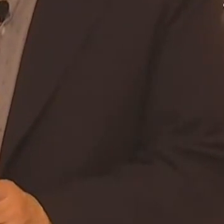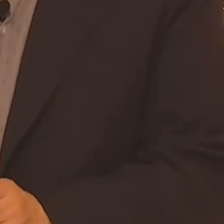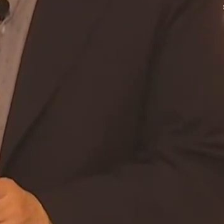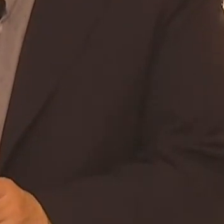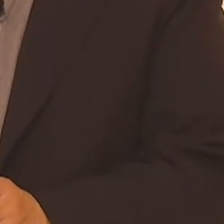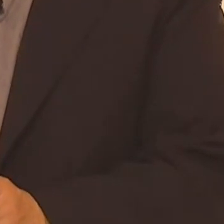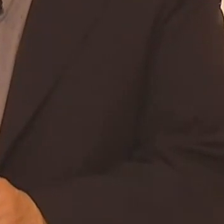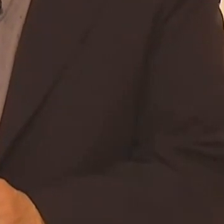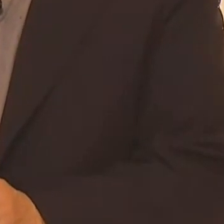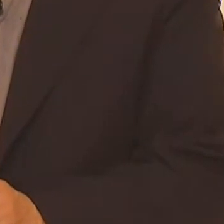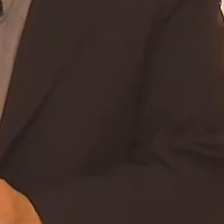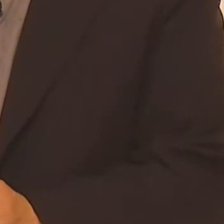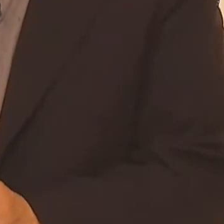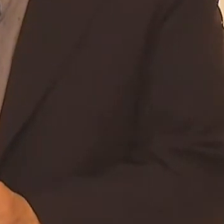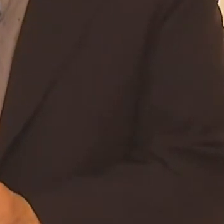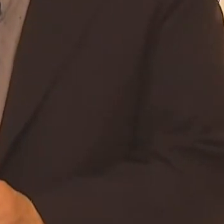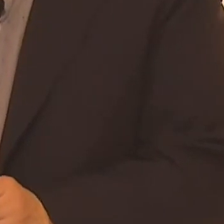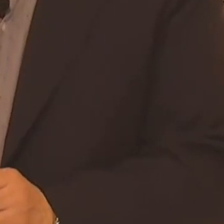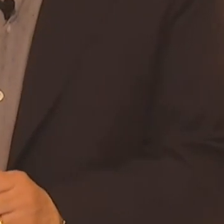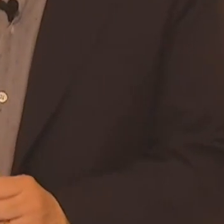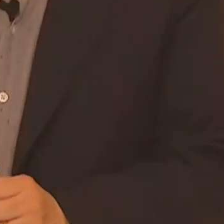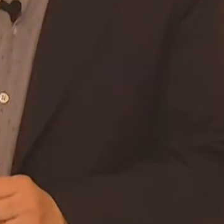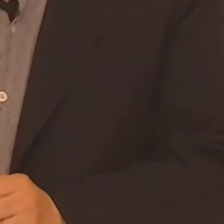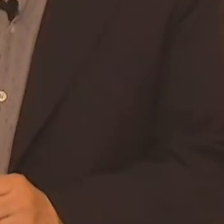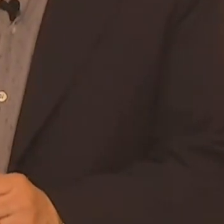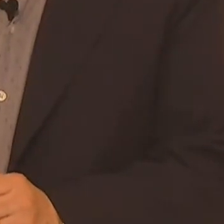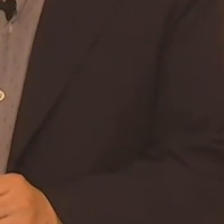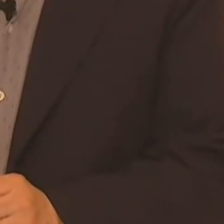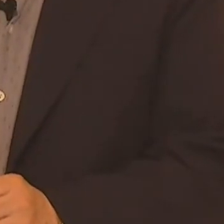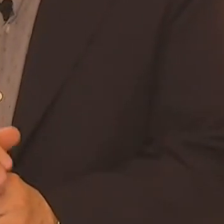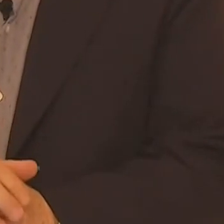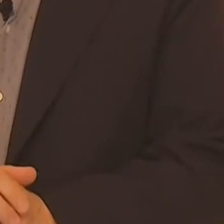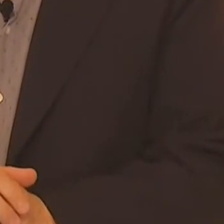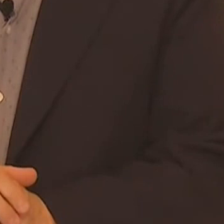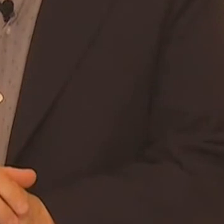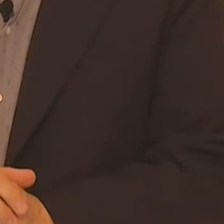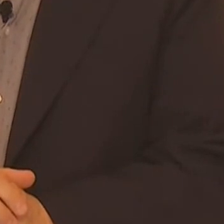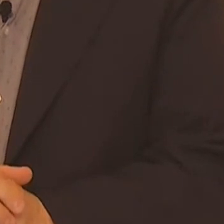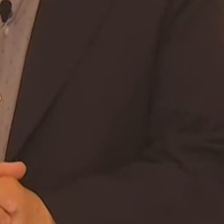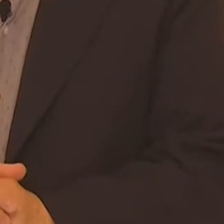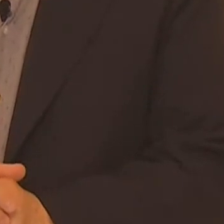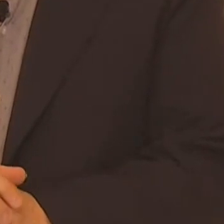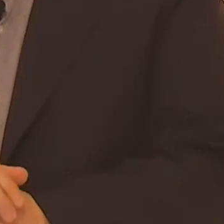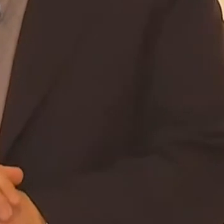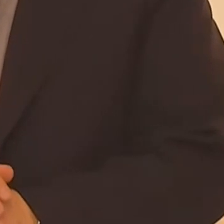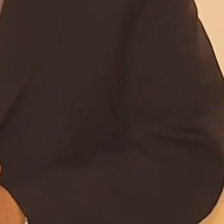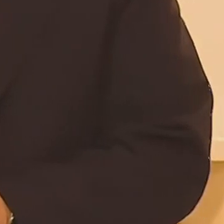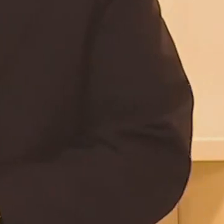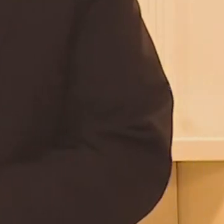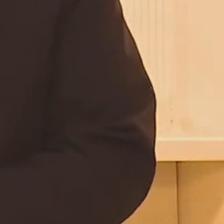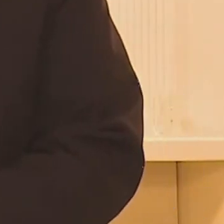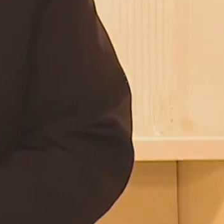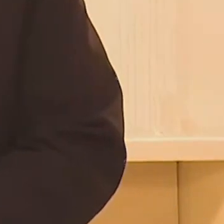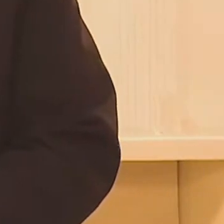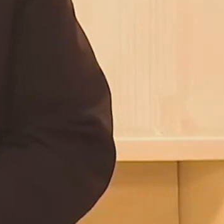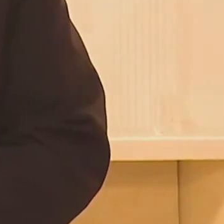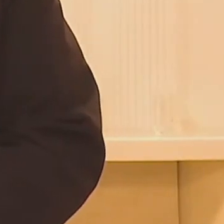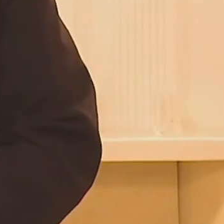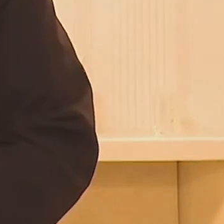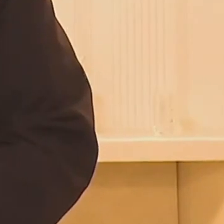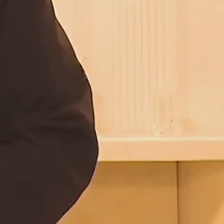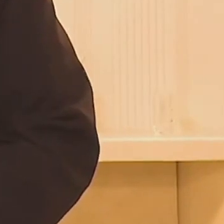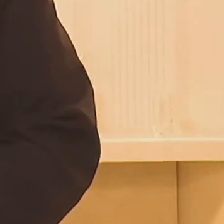ninguém consegue entender, guardará o coração e a mente de vocês, pois vocês estão